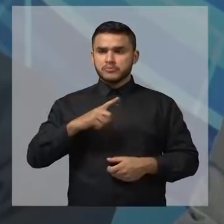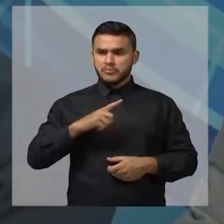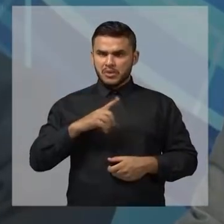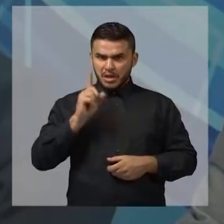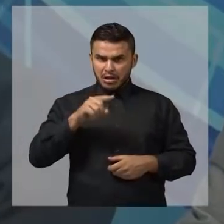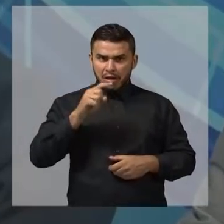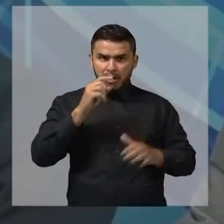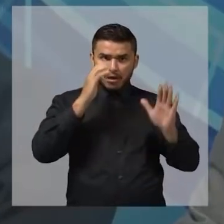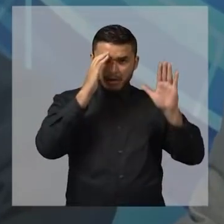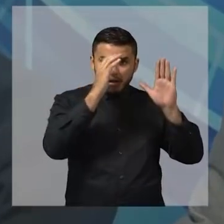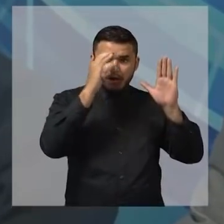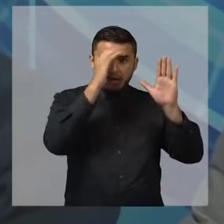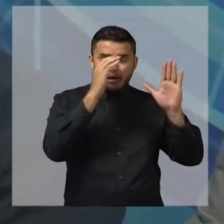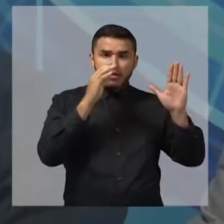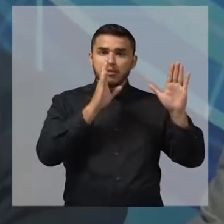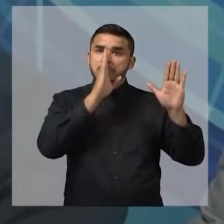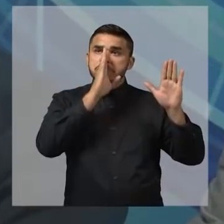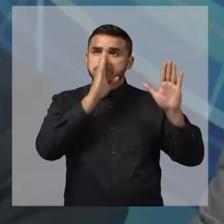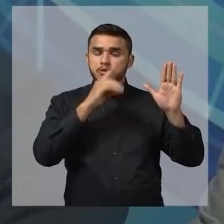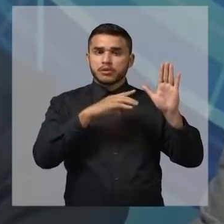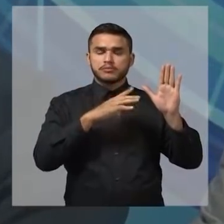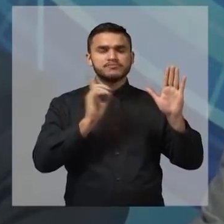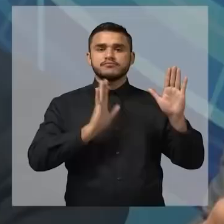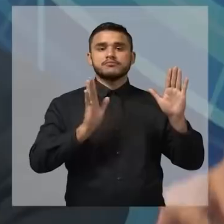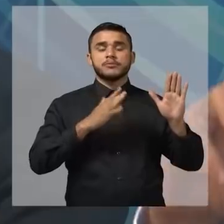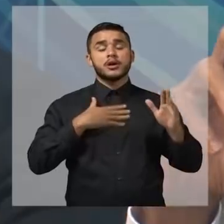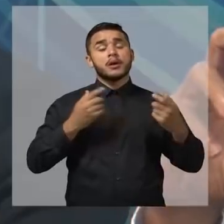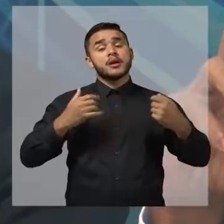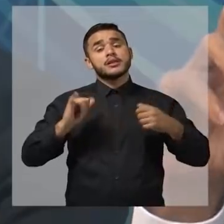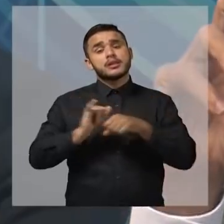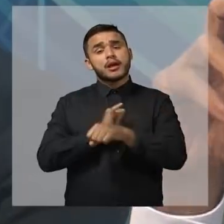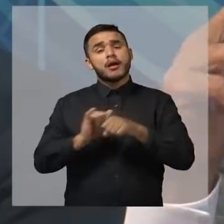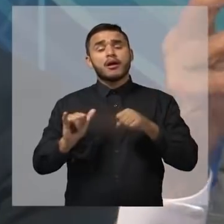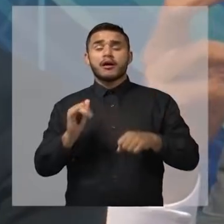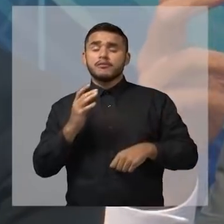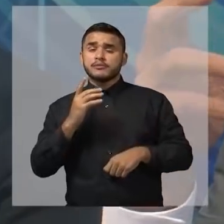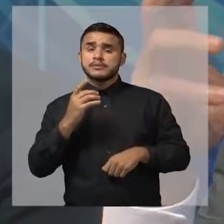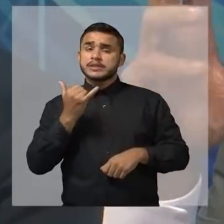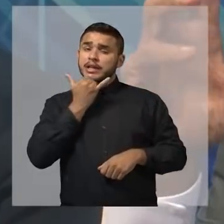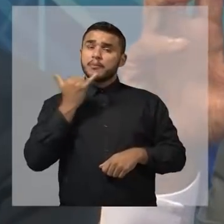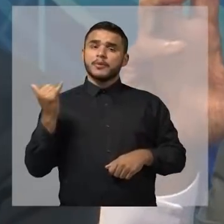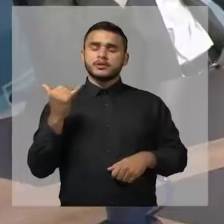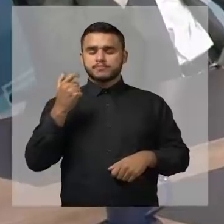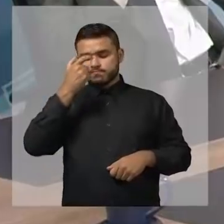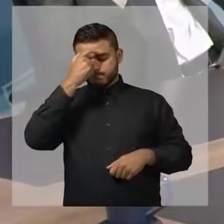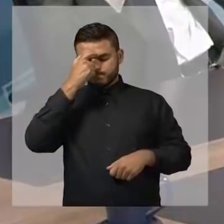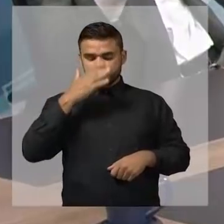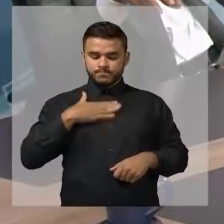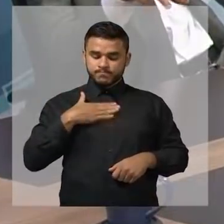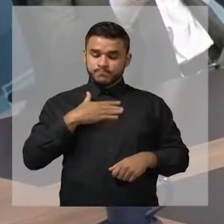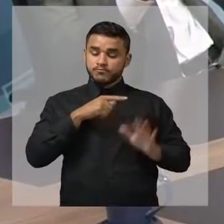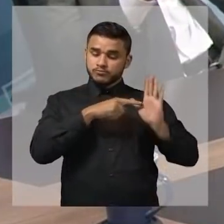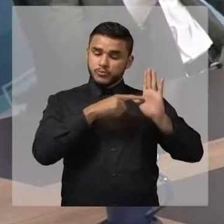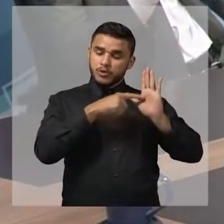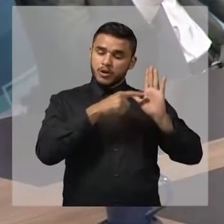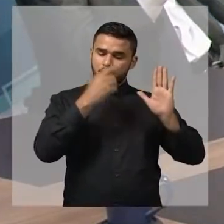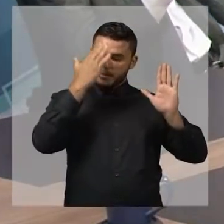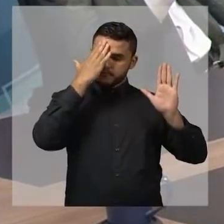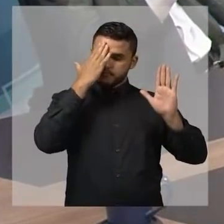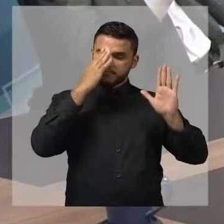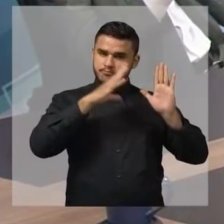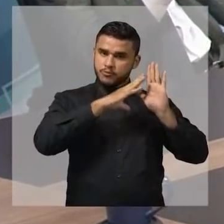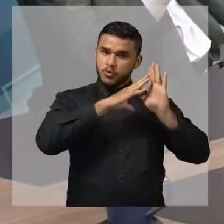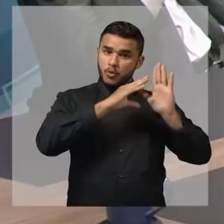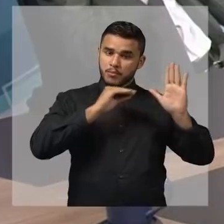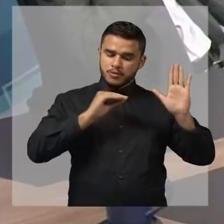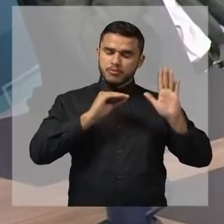não é um autômato, não é um computador, ele tem que fazer a concreção, partir da norma abstrata para a situação